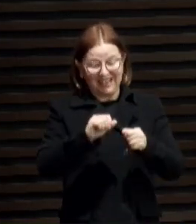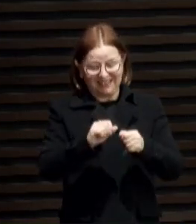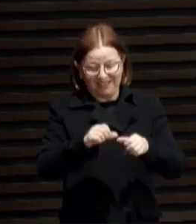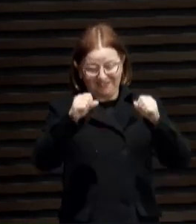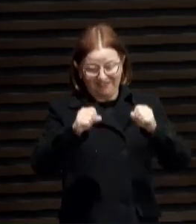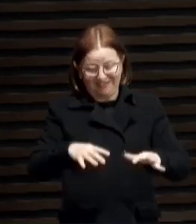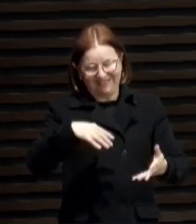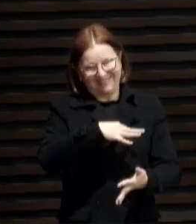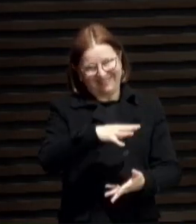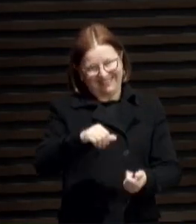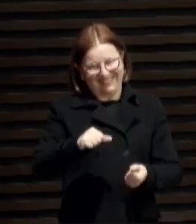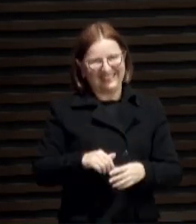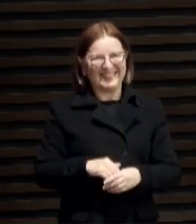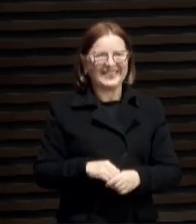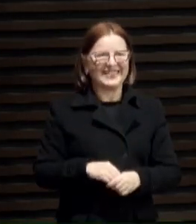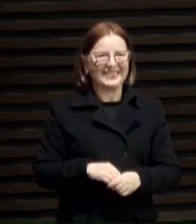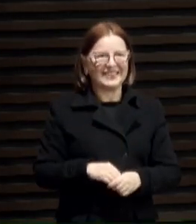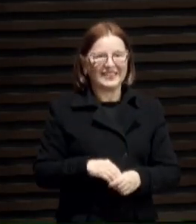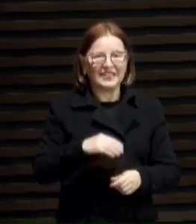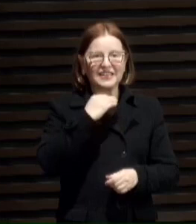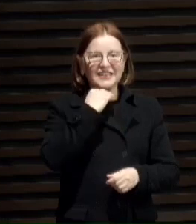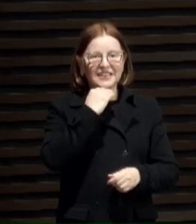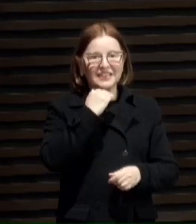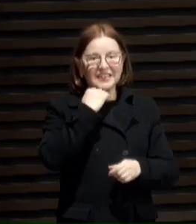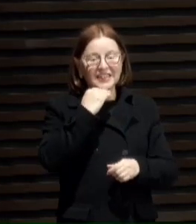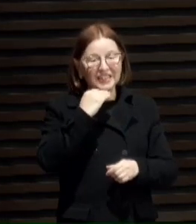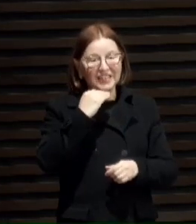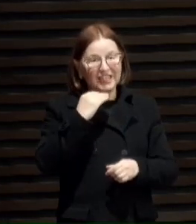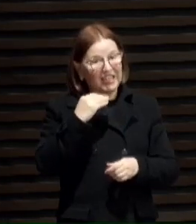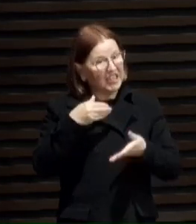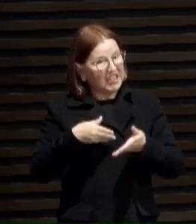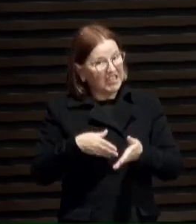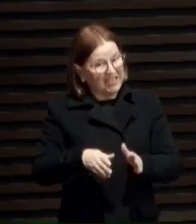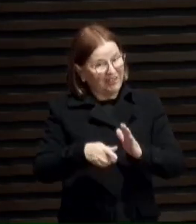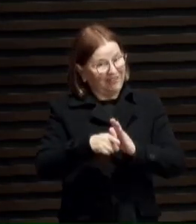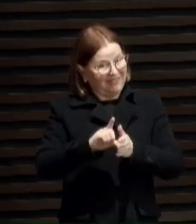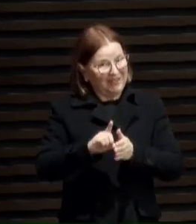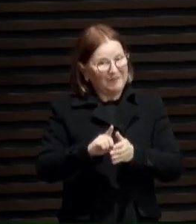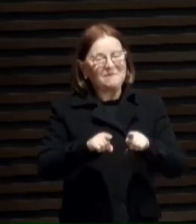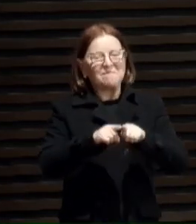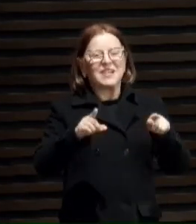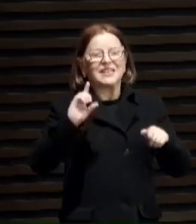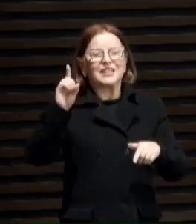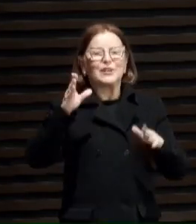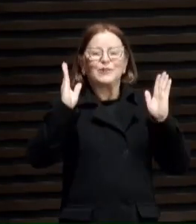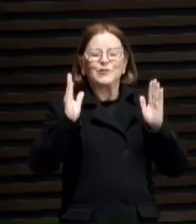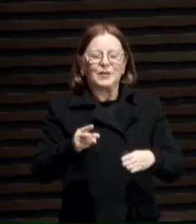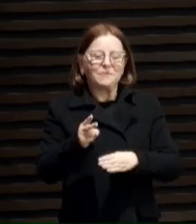do mundo. Ninguém aqui havia ainda, mas Deus já nos